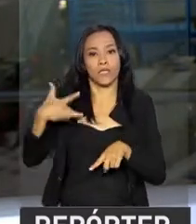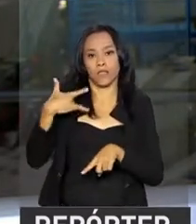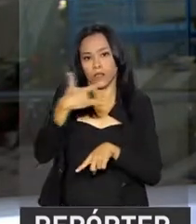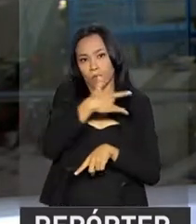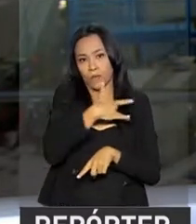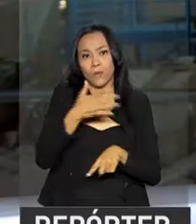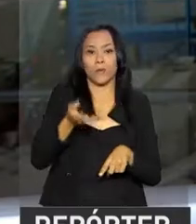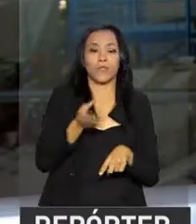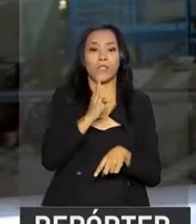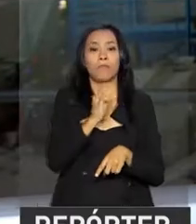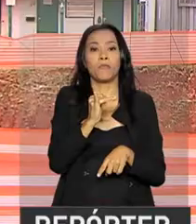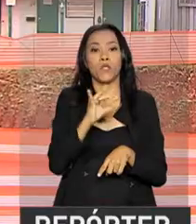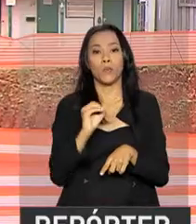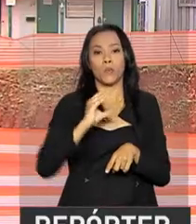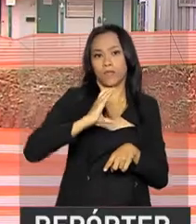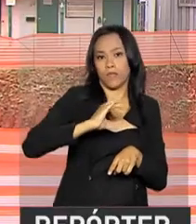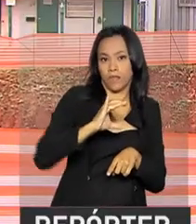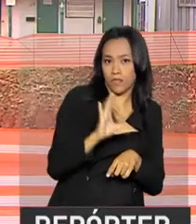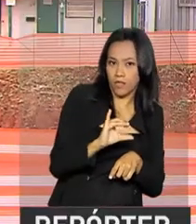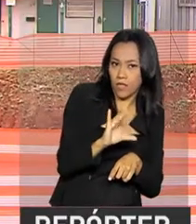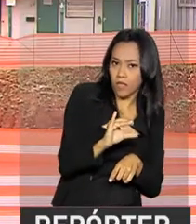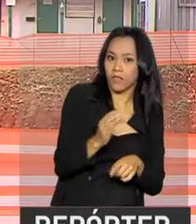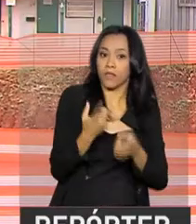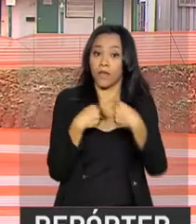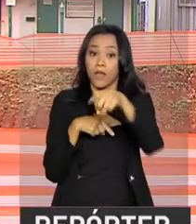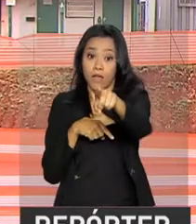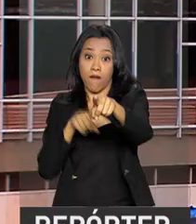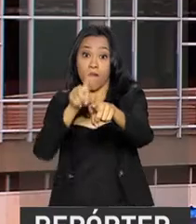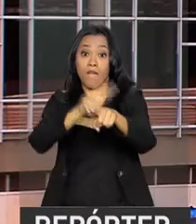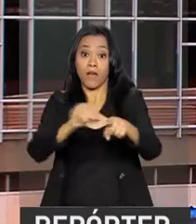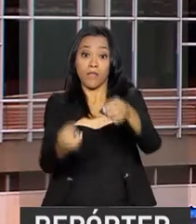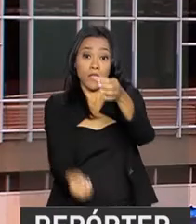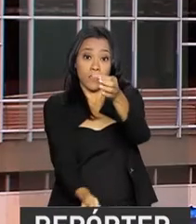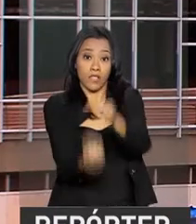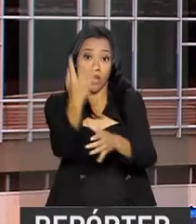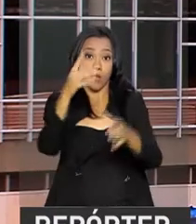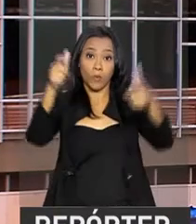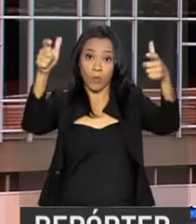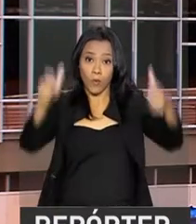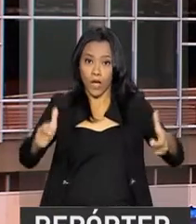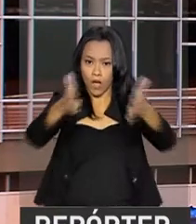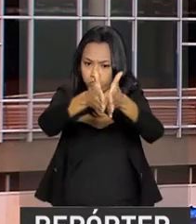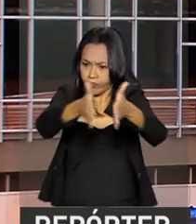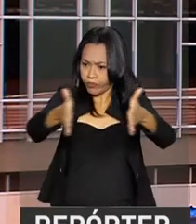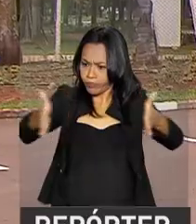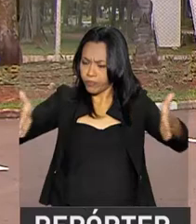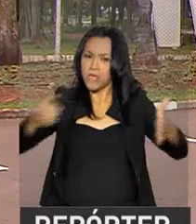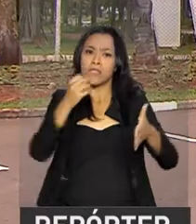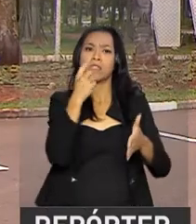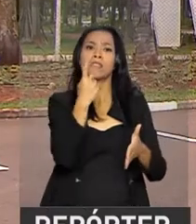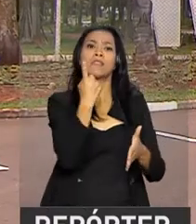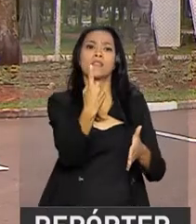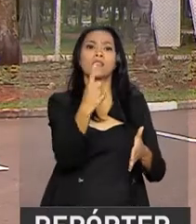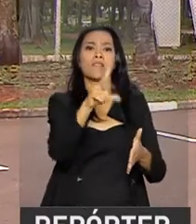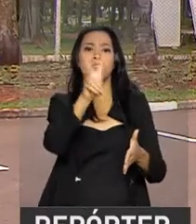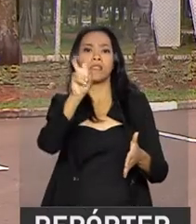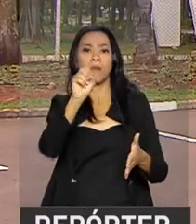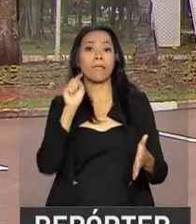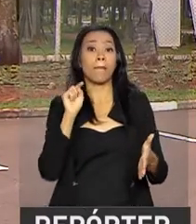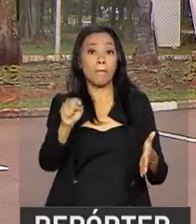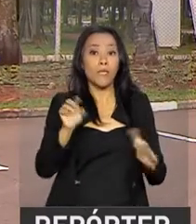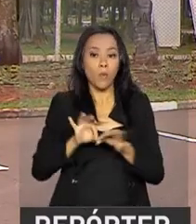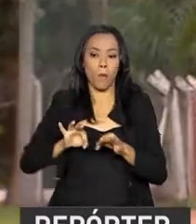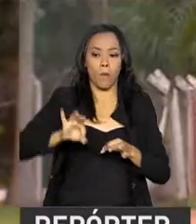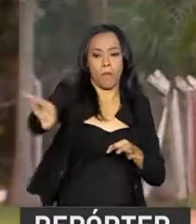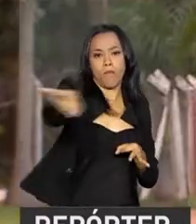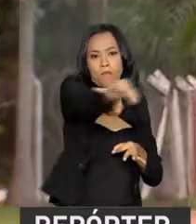e biociências em geral. O Sirius vai ser instalado em uma área de 150 mil metros quadrados dentro do campus do Centro Nacional